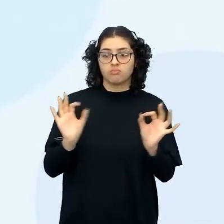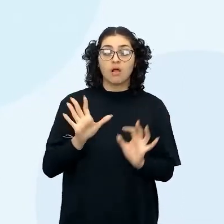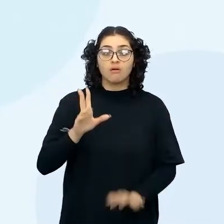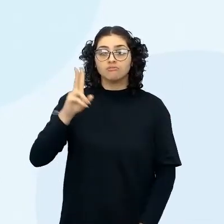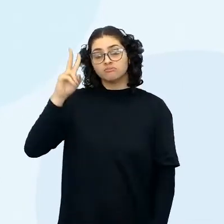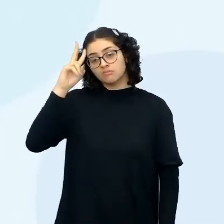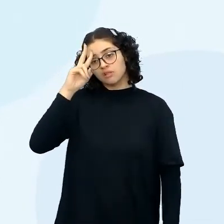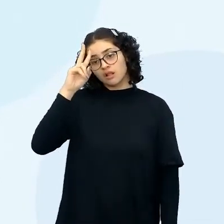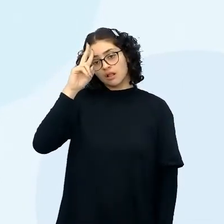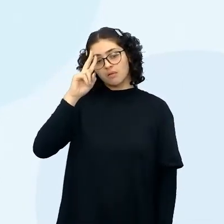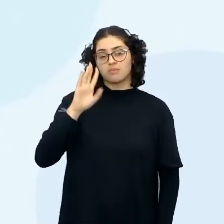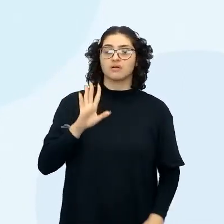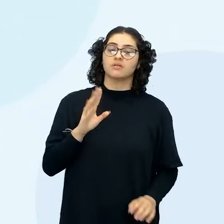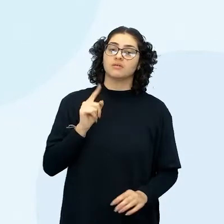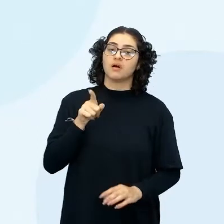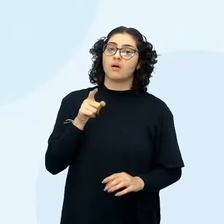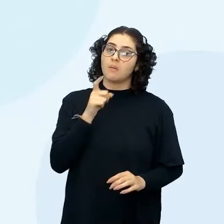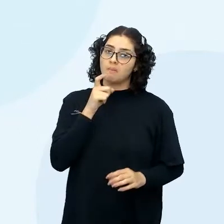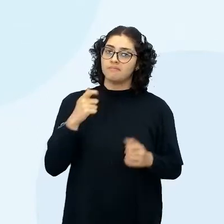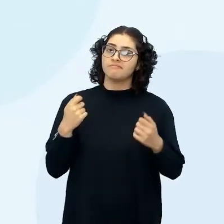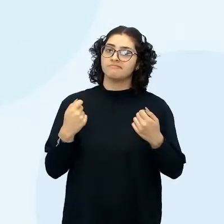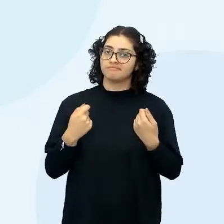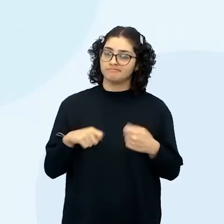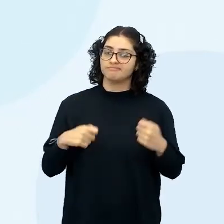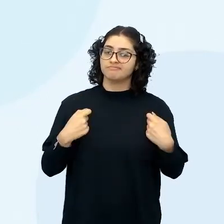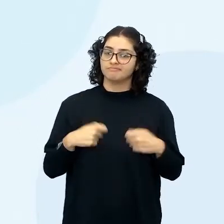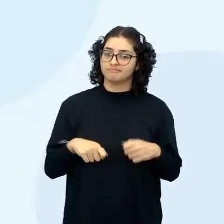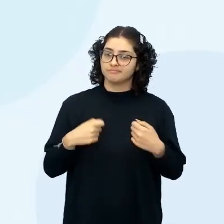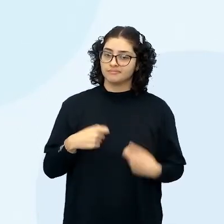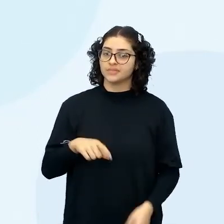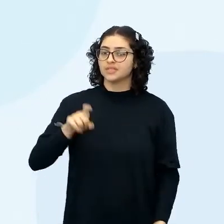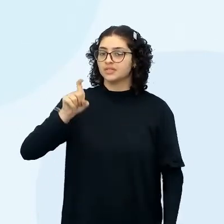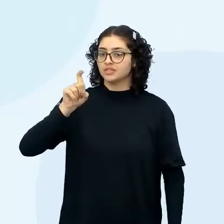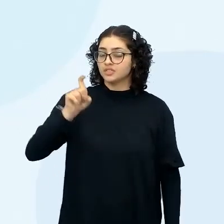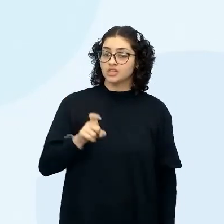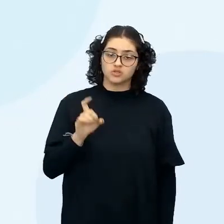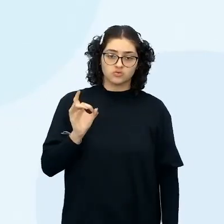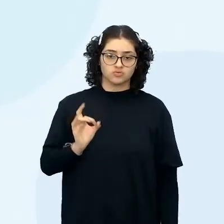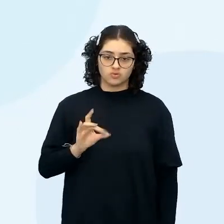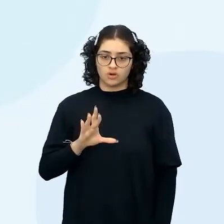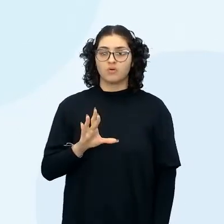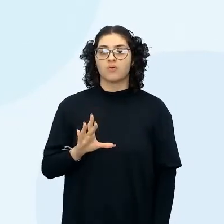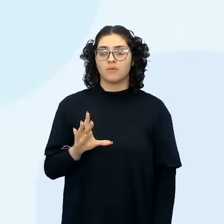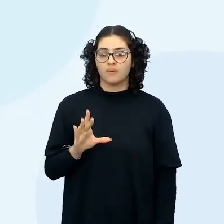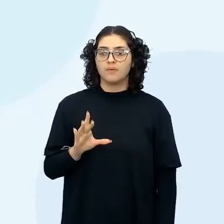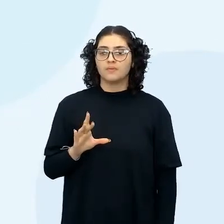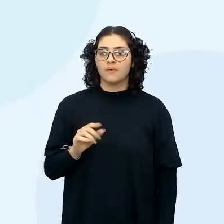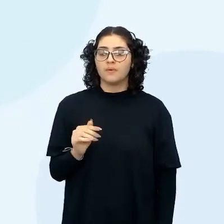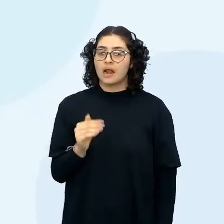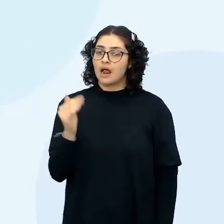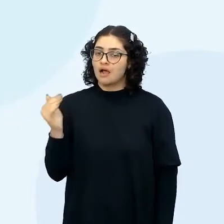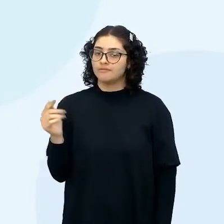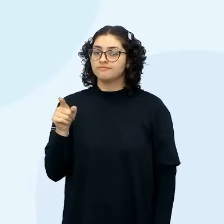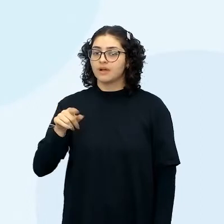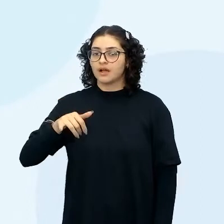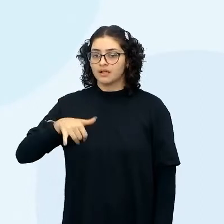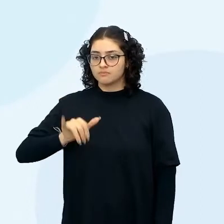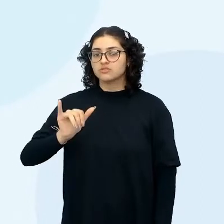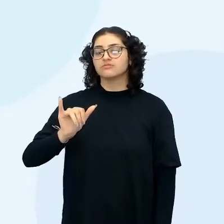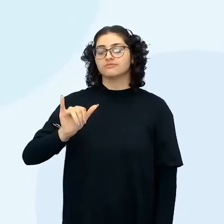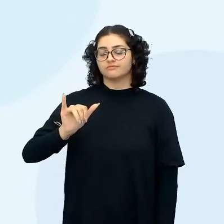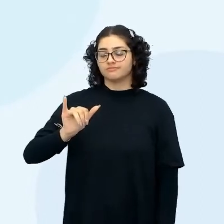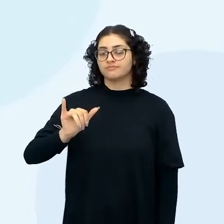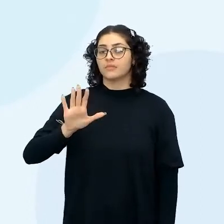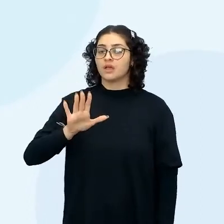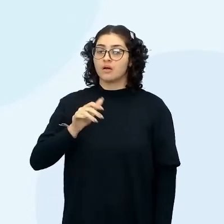para ser homem, eu preciso, então, olha, de um X único e ele vem ao lado de um Y. E para